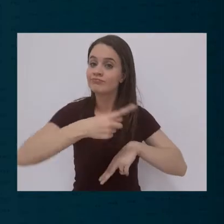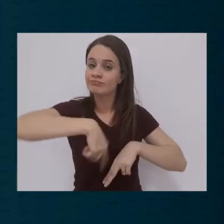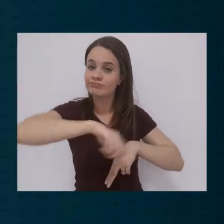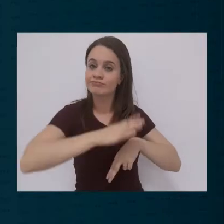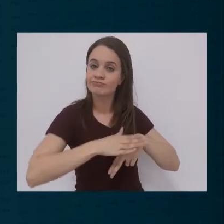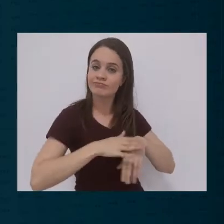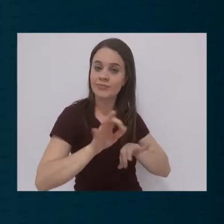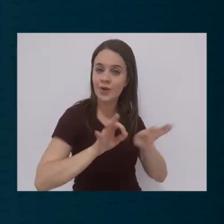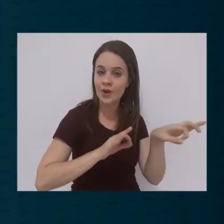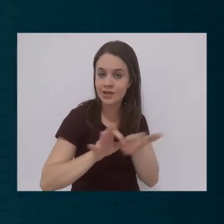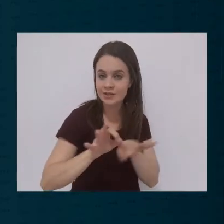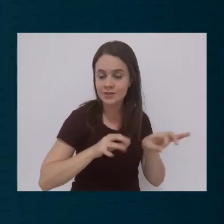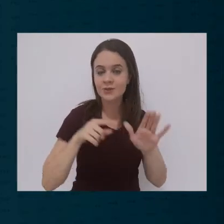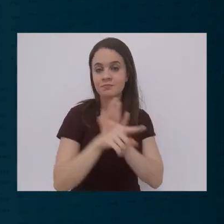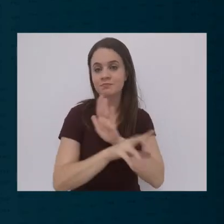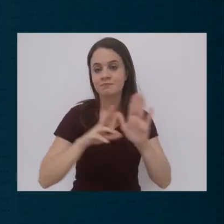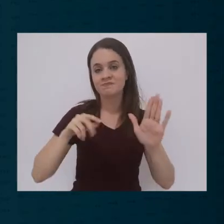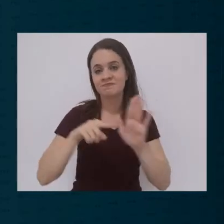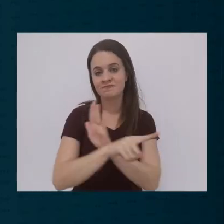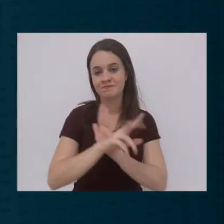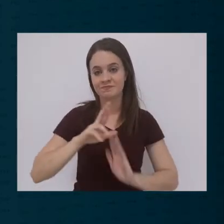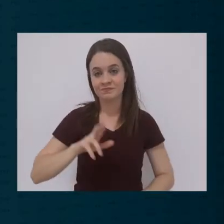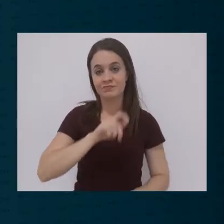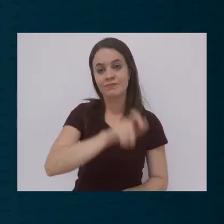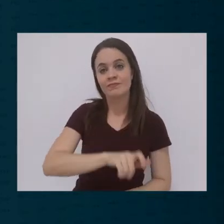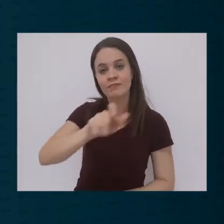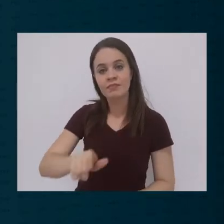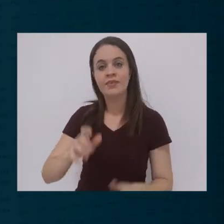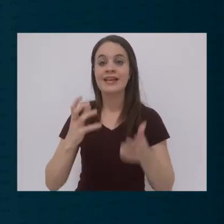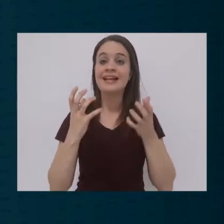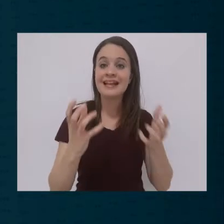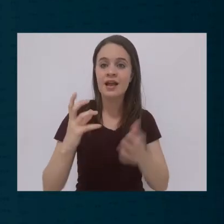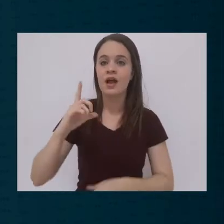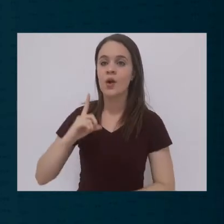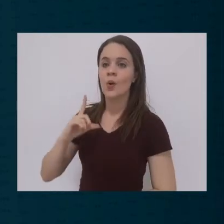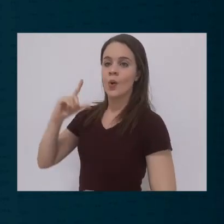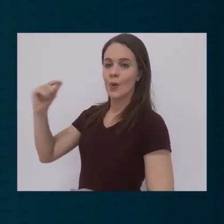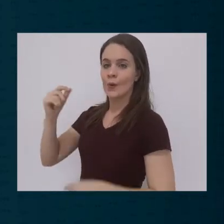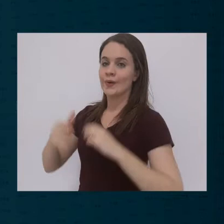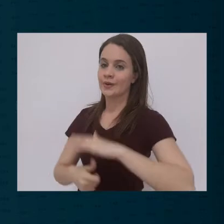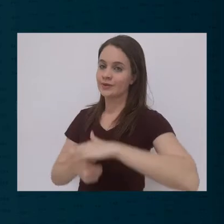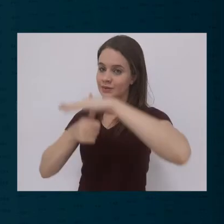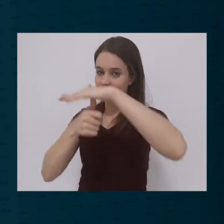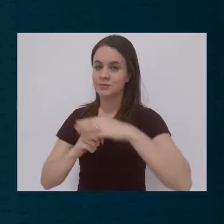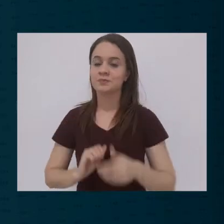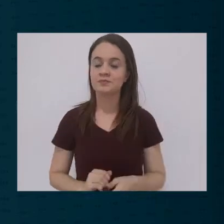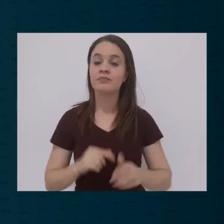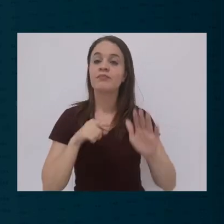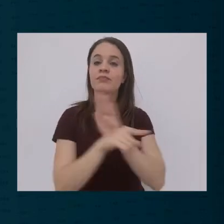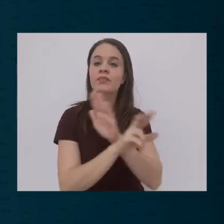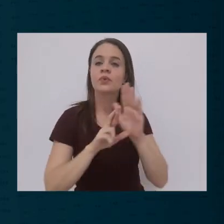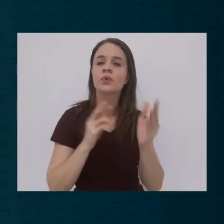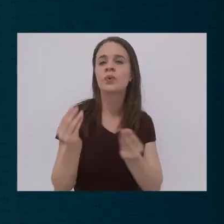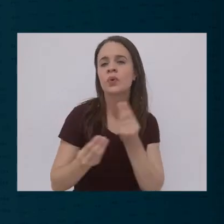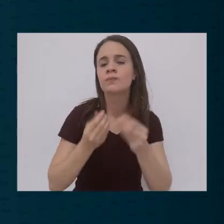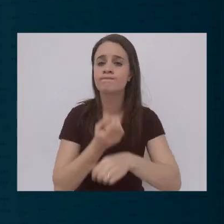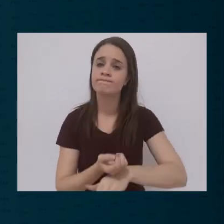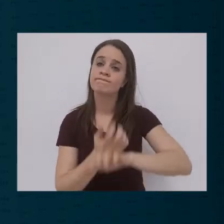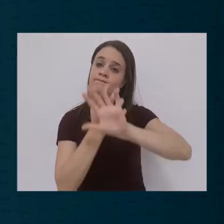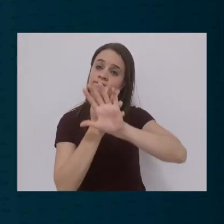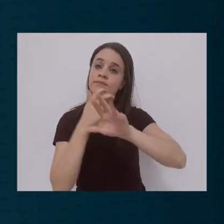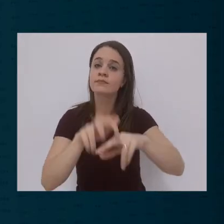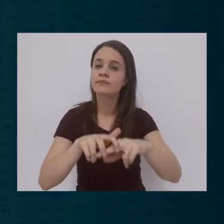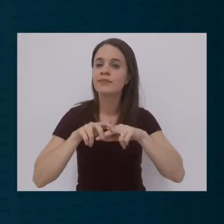de entrevistas com os candidatos ao cargo de reitor. As entrevistas foram realizadas por